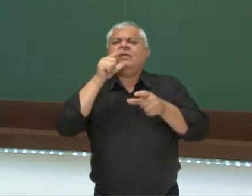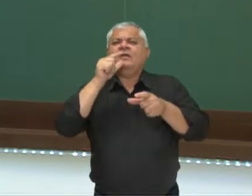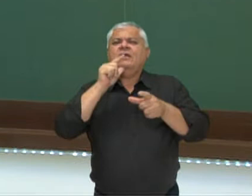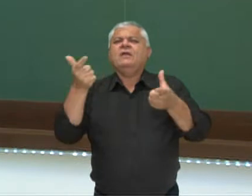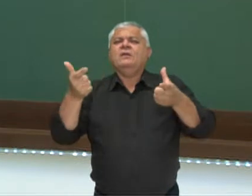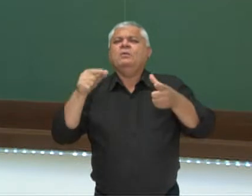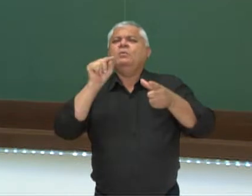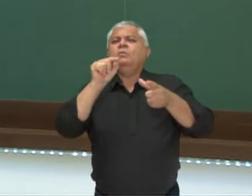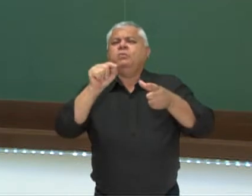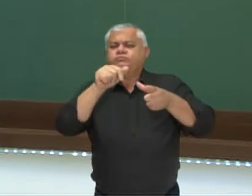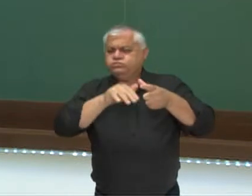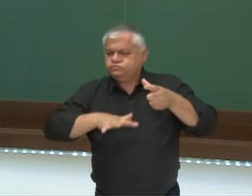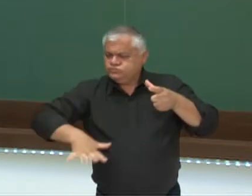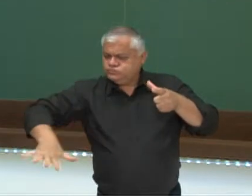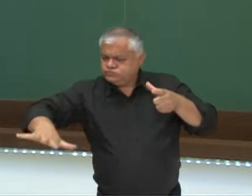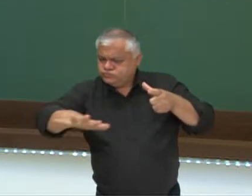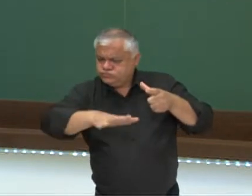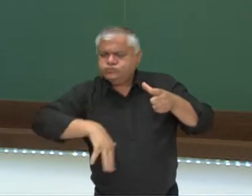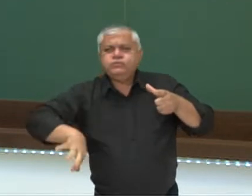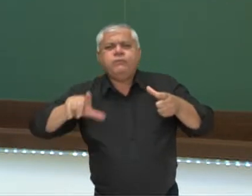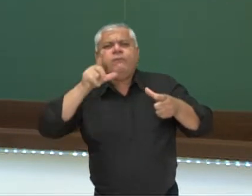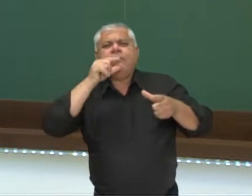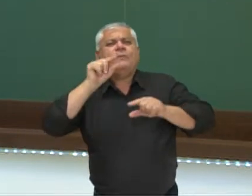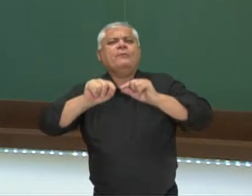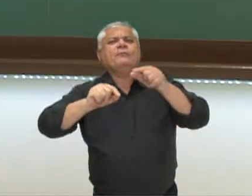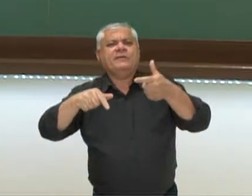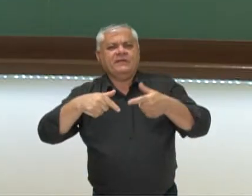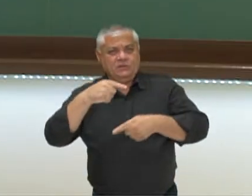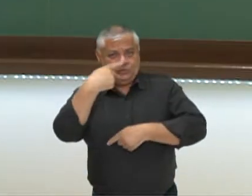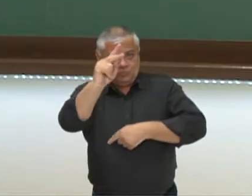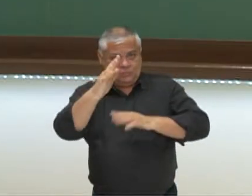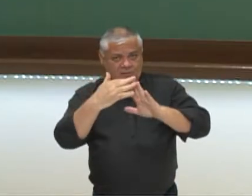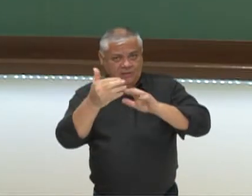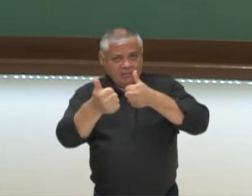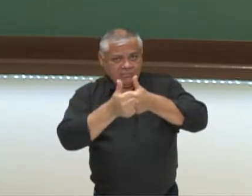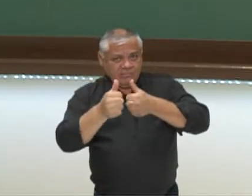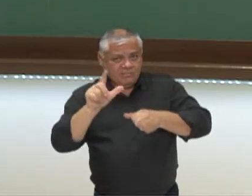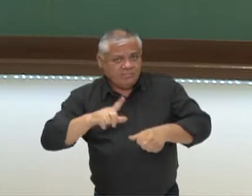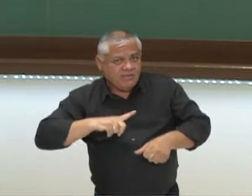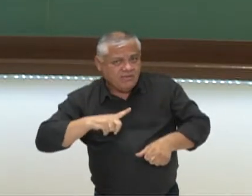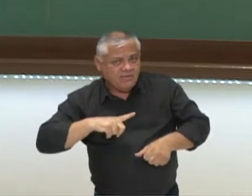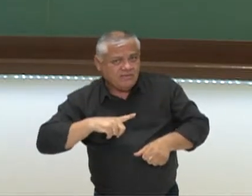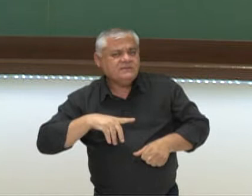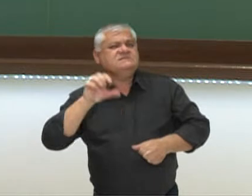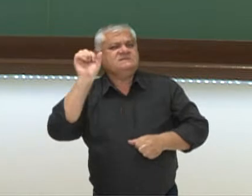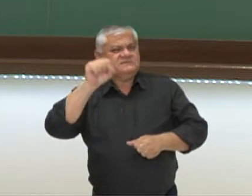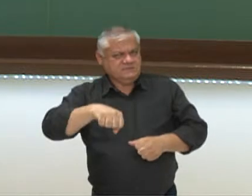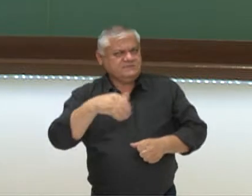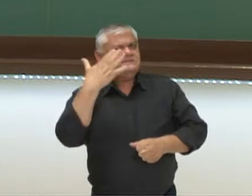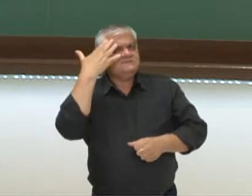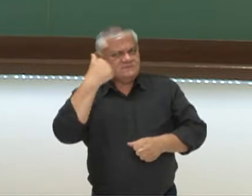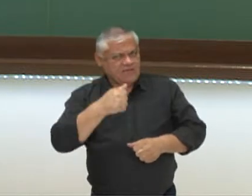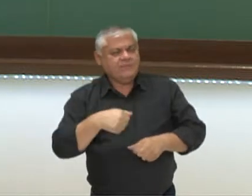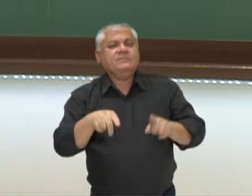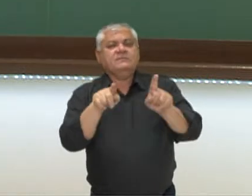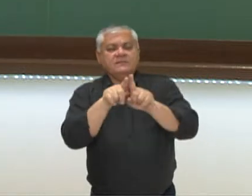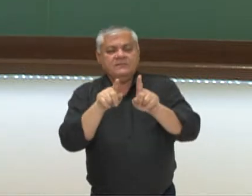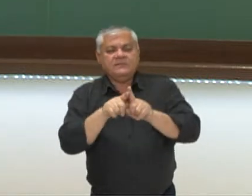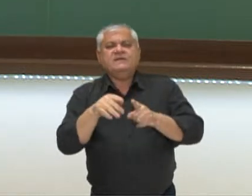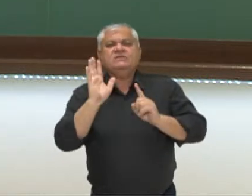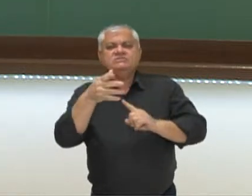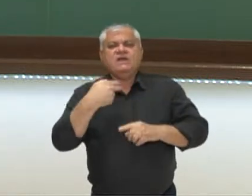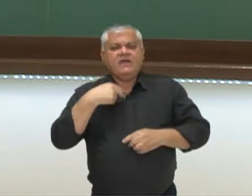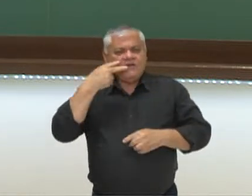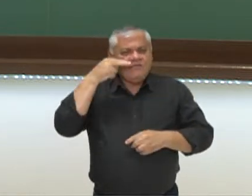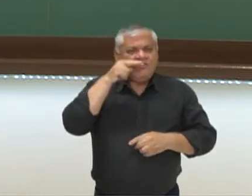bacias hidrográficas aí na sua região, na sua localidade? Eu tenho certeza que sim, que você sabe o que é uma bacia hidrográfica e que também você já se deparou